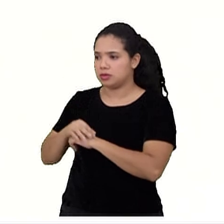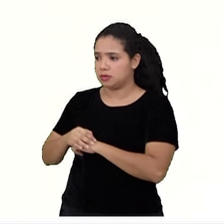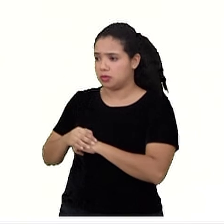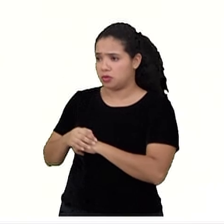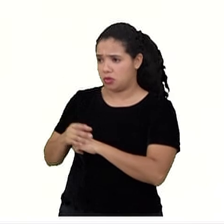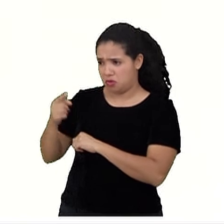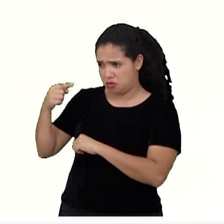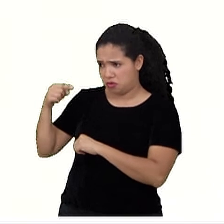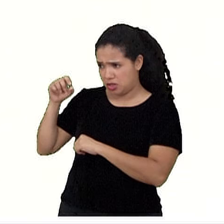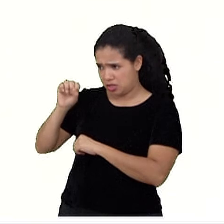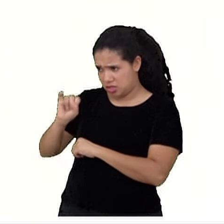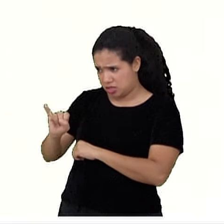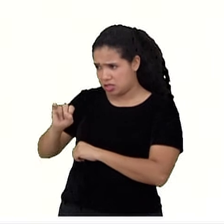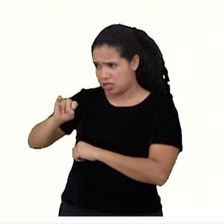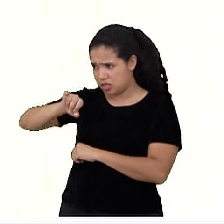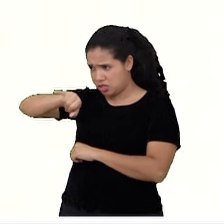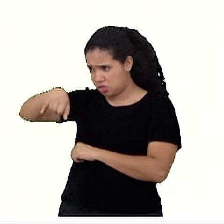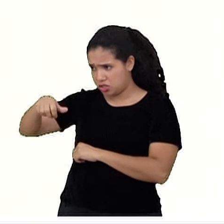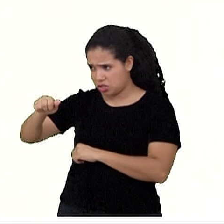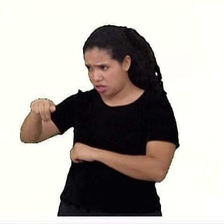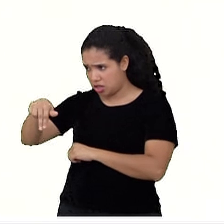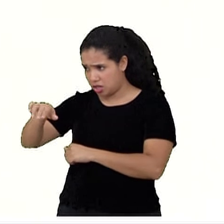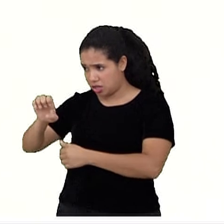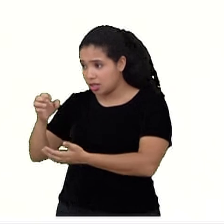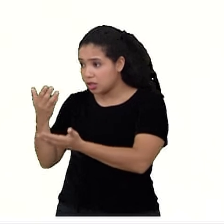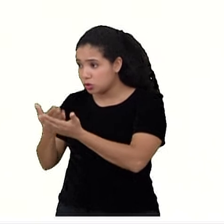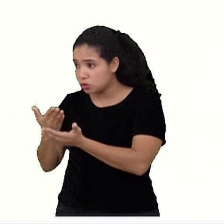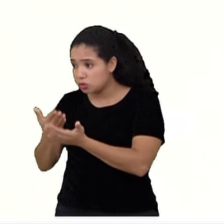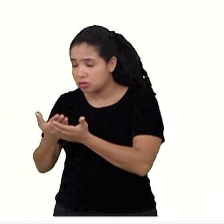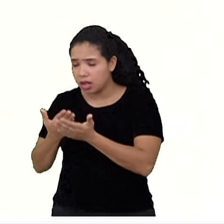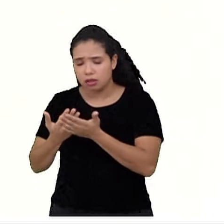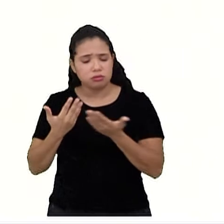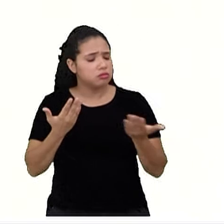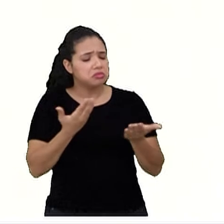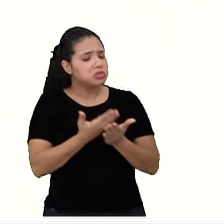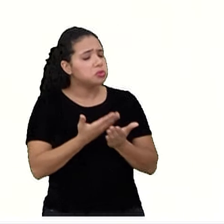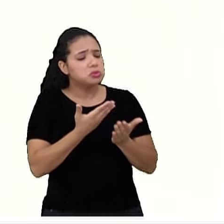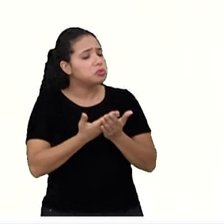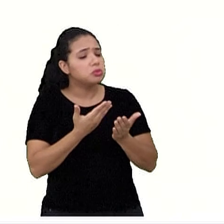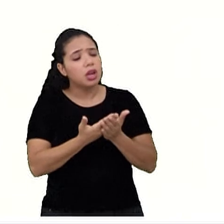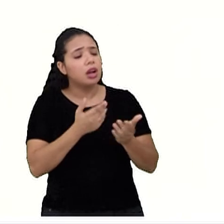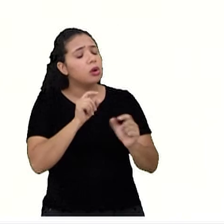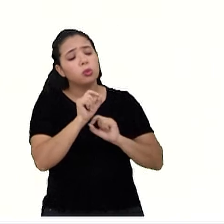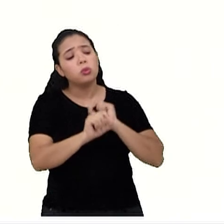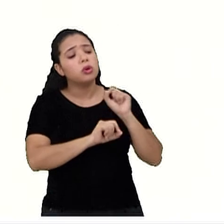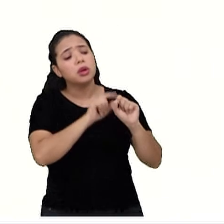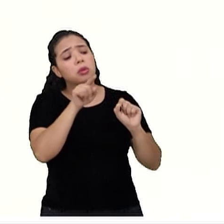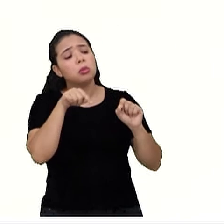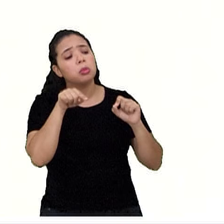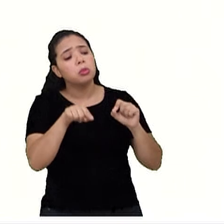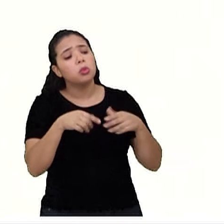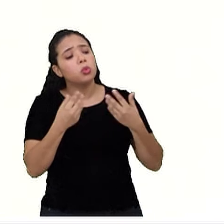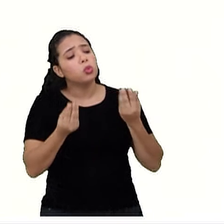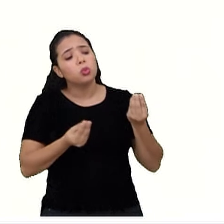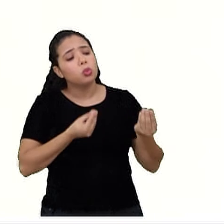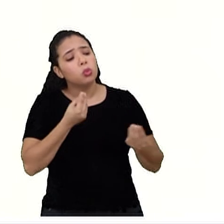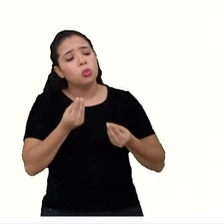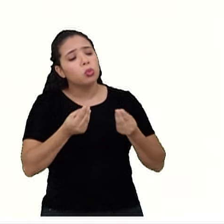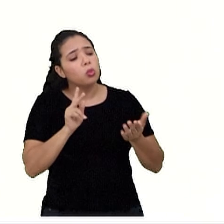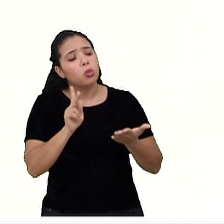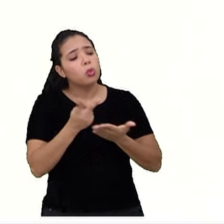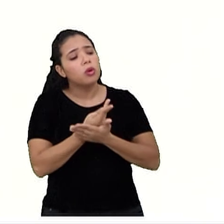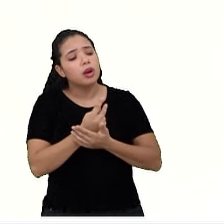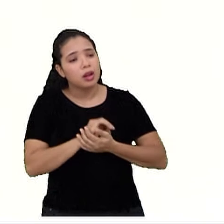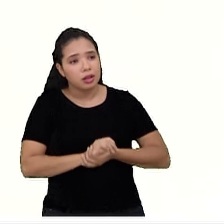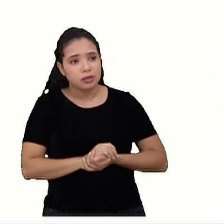studies, se Jane estudar, a pessoa vai ficar esperando. Se Jane estudar, o quê? O que vai acontecer?